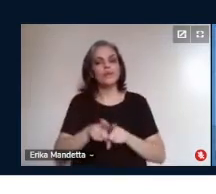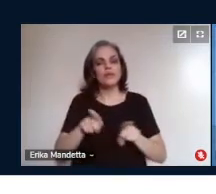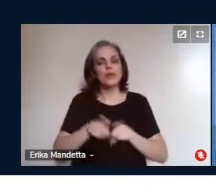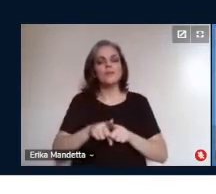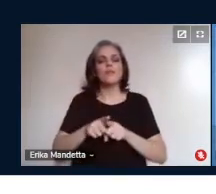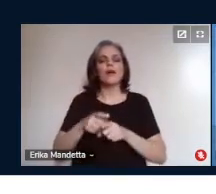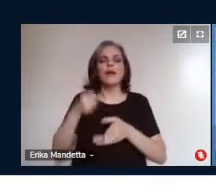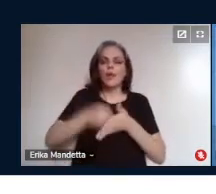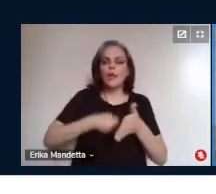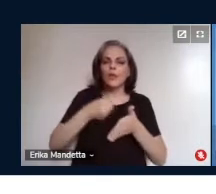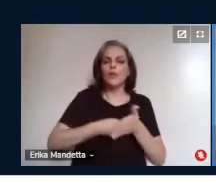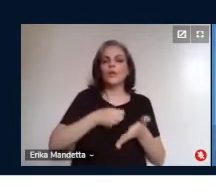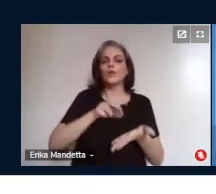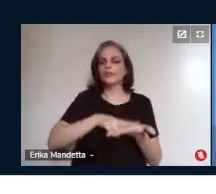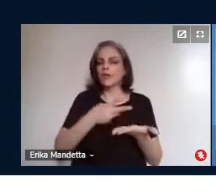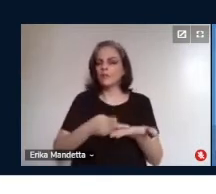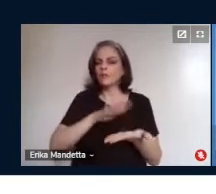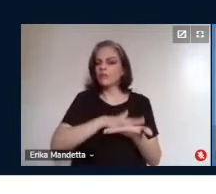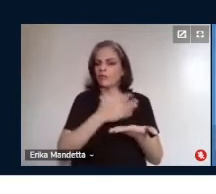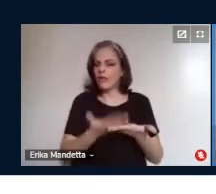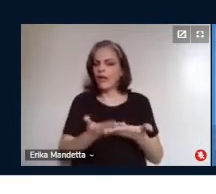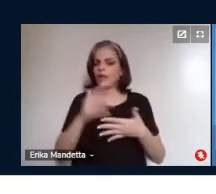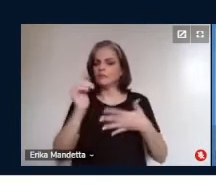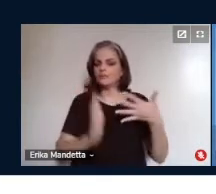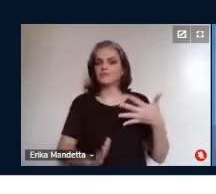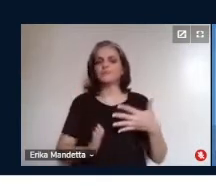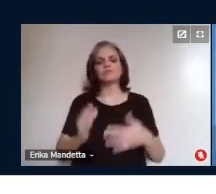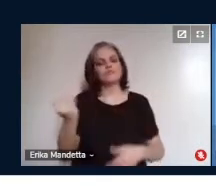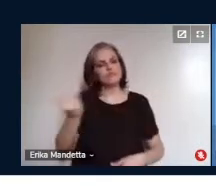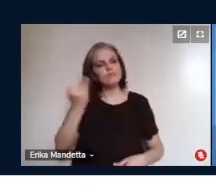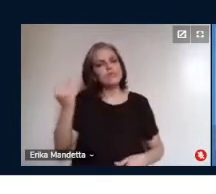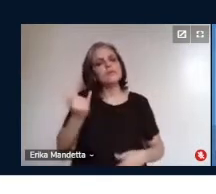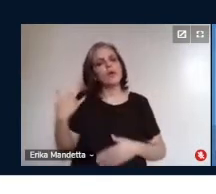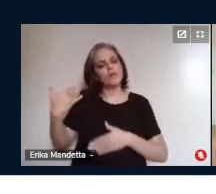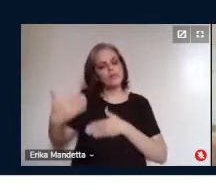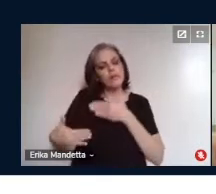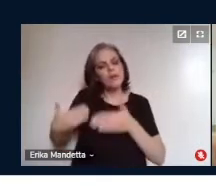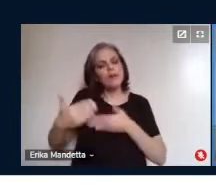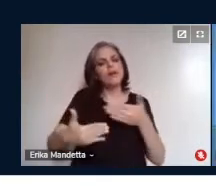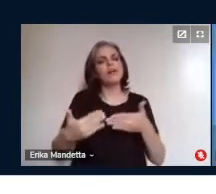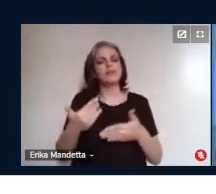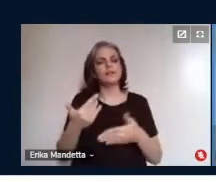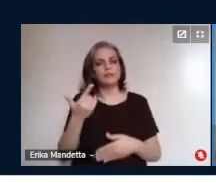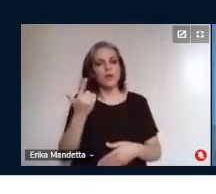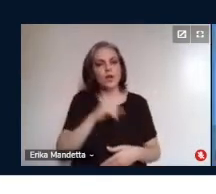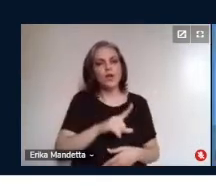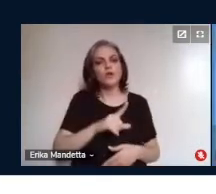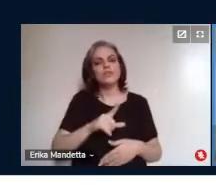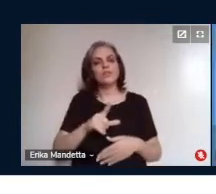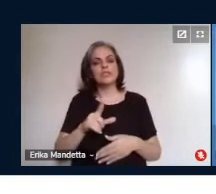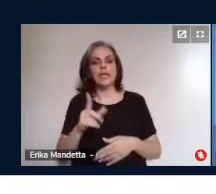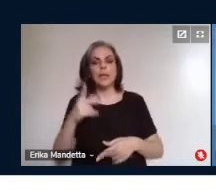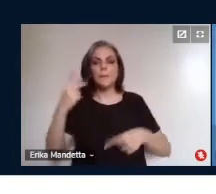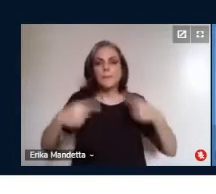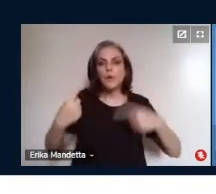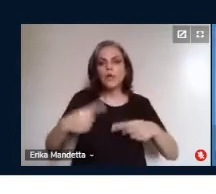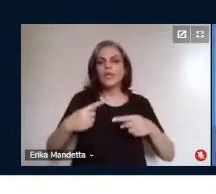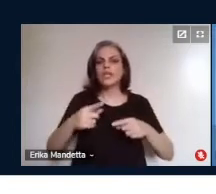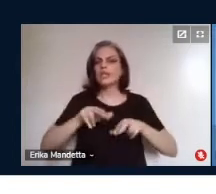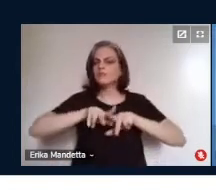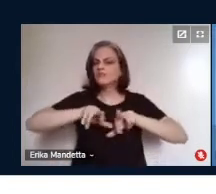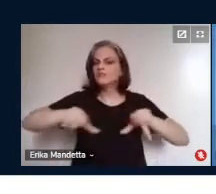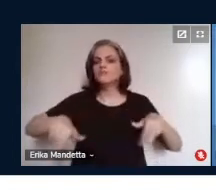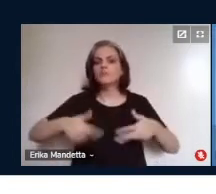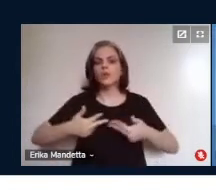intérpretes, que foram importantes para estabelecer diversas políticas no